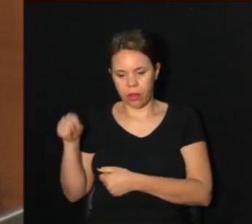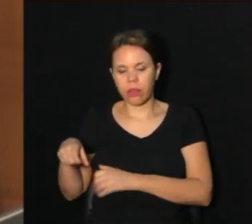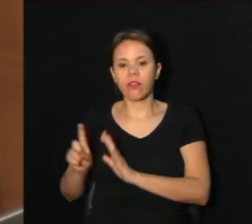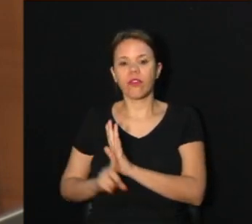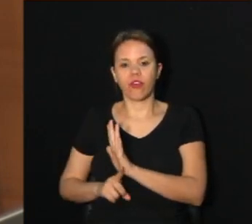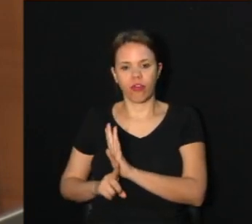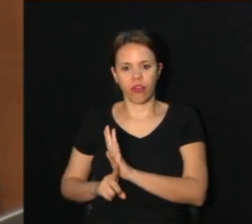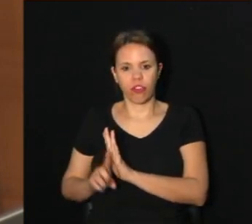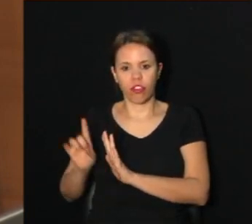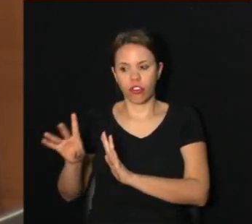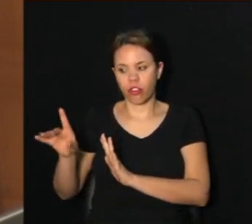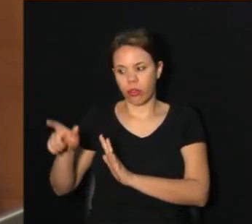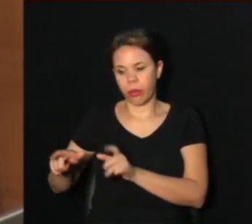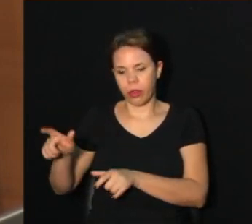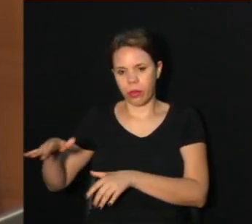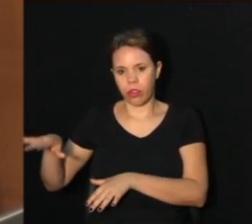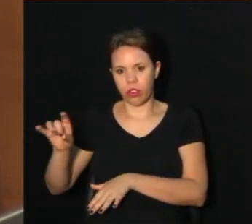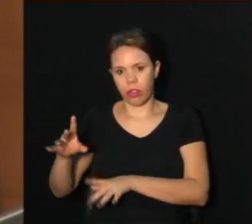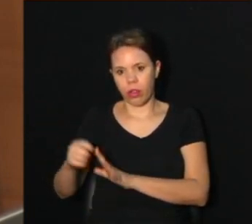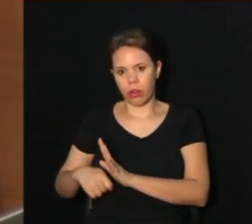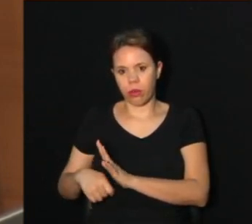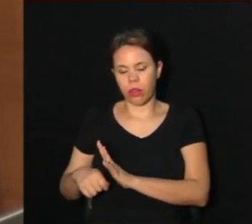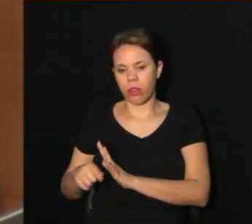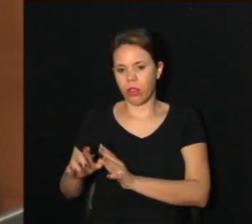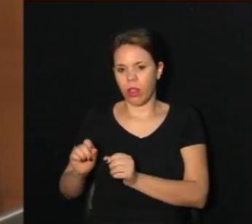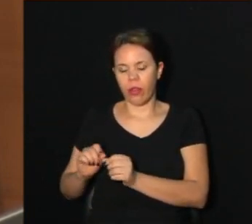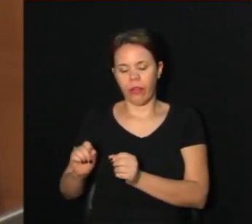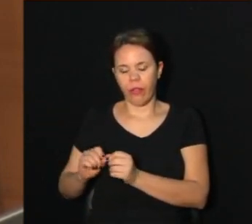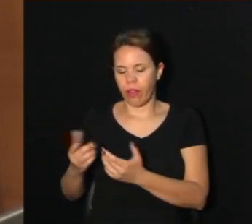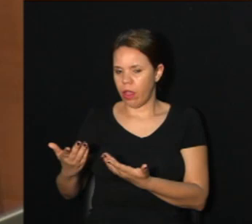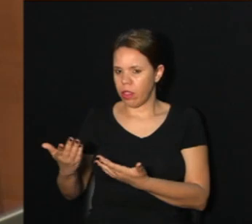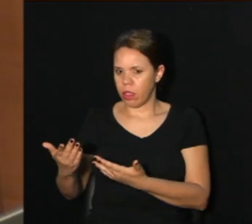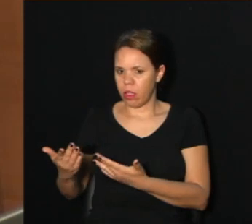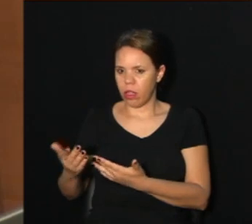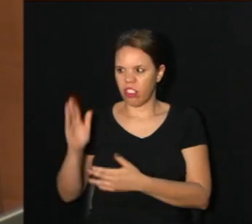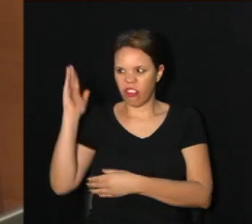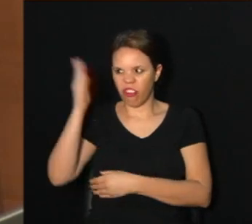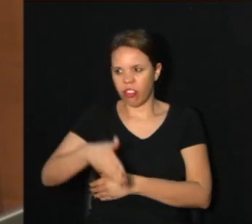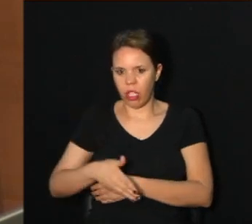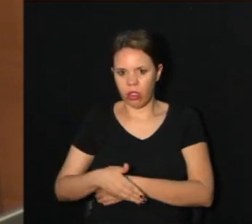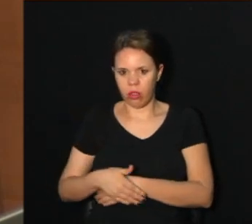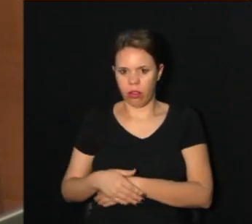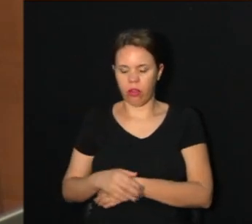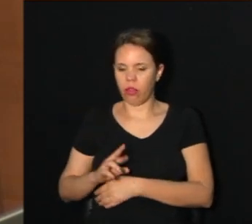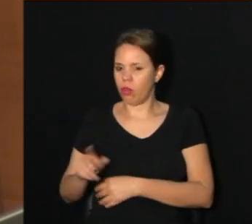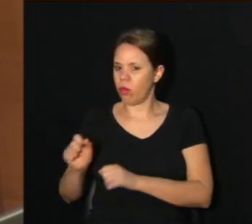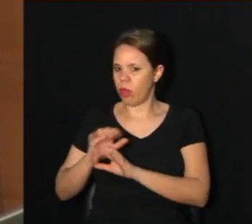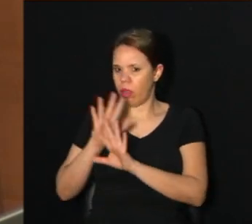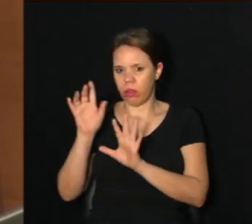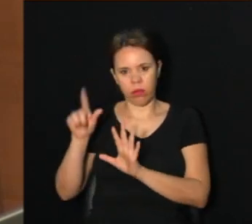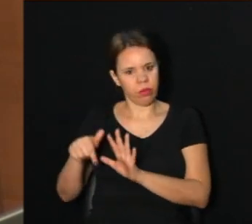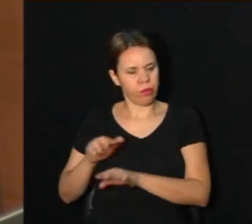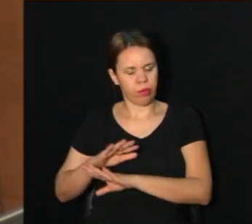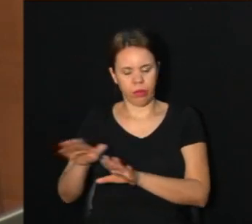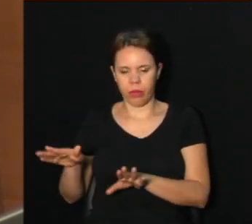direito só para esse, só nesse mês, e não como fazem agora, que é direto. Não é transparente isso